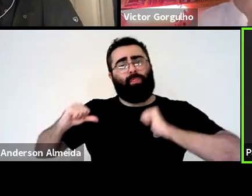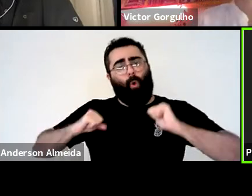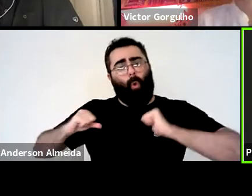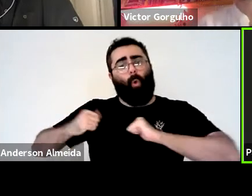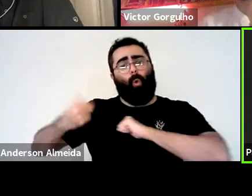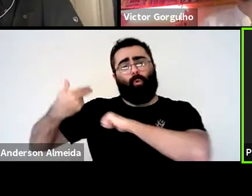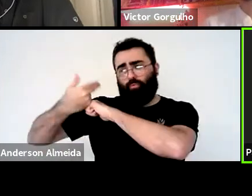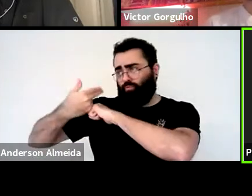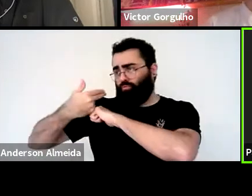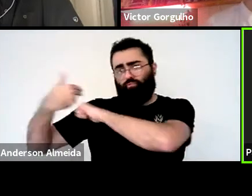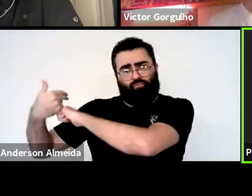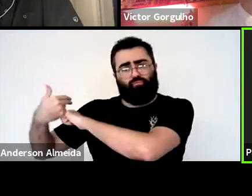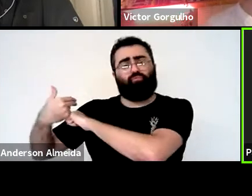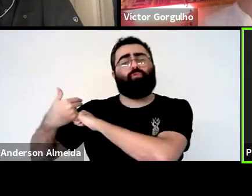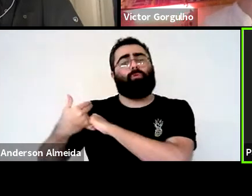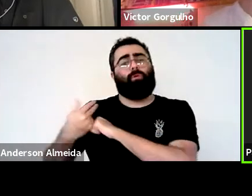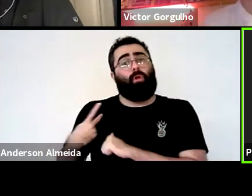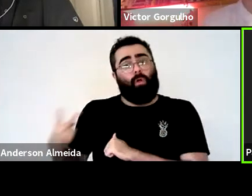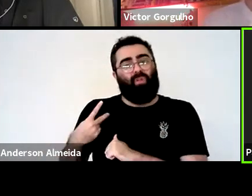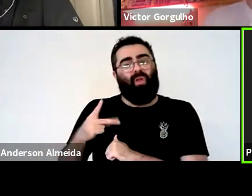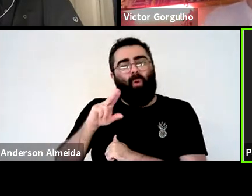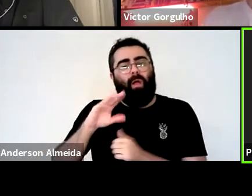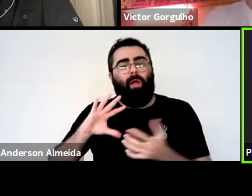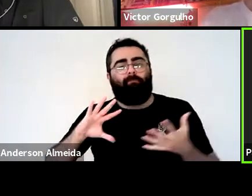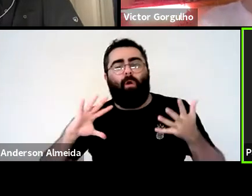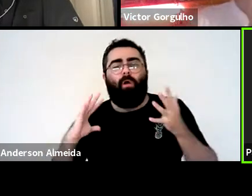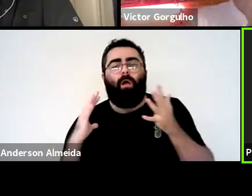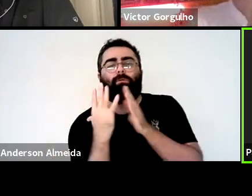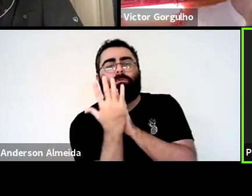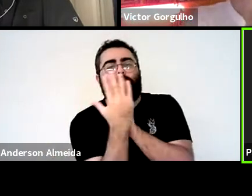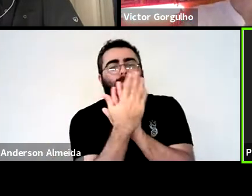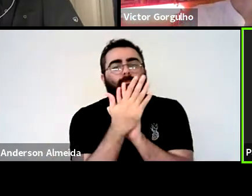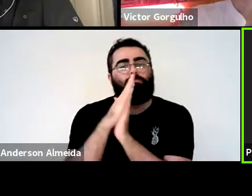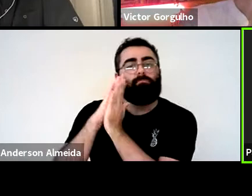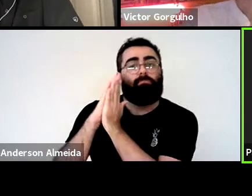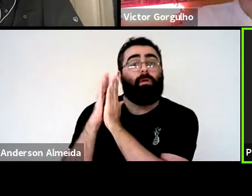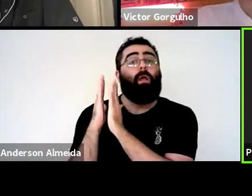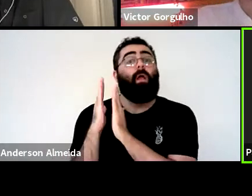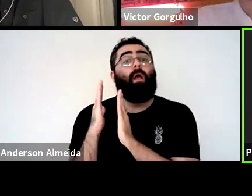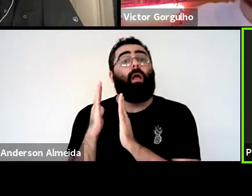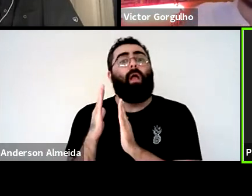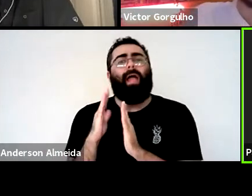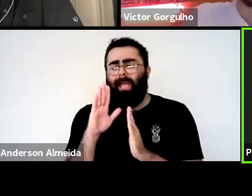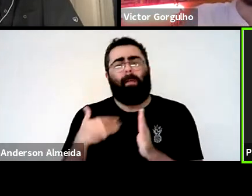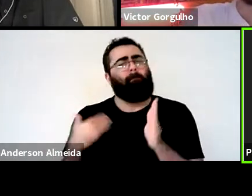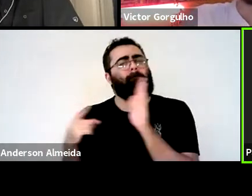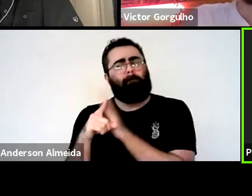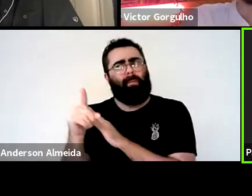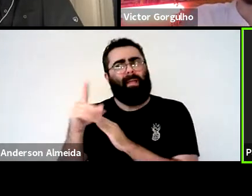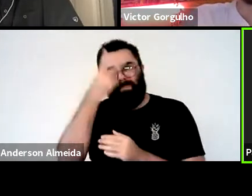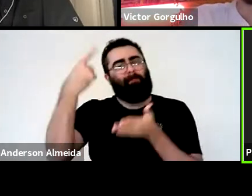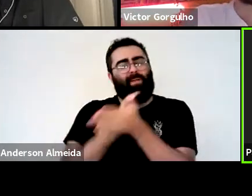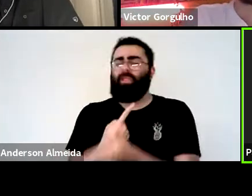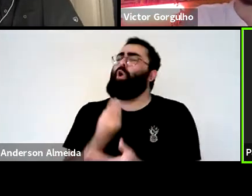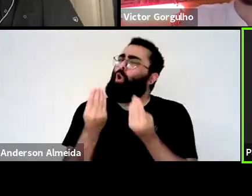esse momento, assim, causando essa atmosfera ali, assim, que às vezes me perguntavam, ah, como é que você se sente? Você se